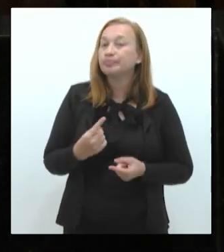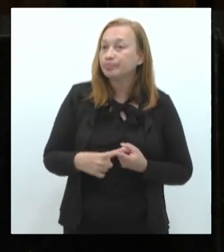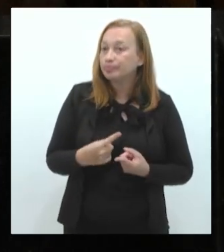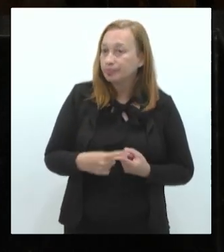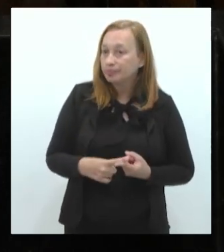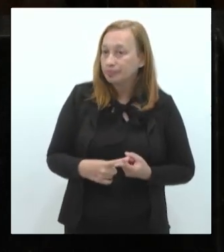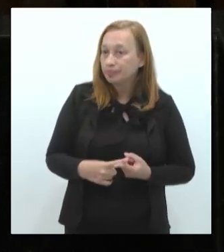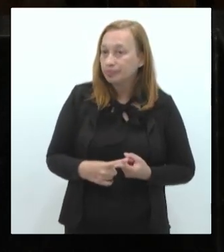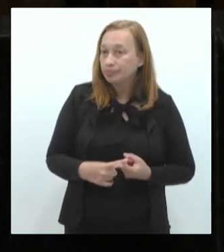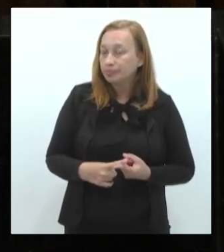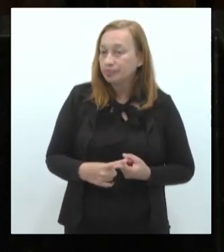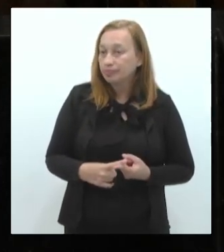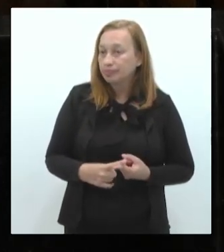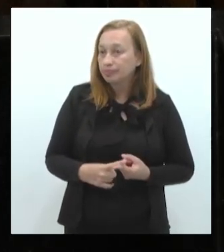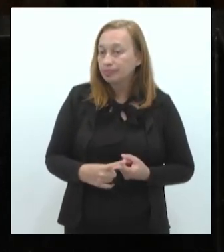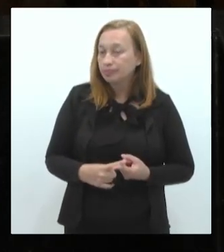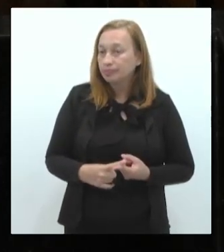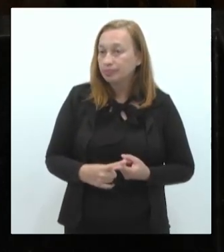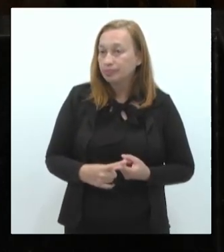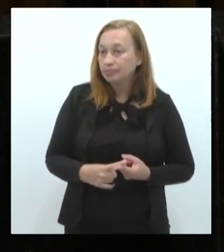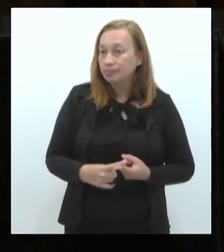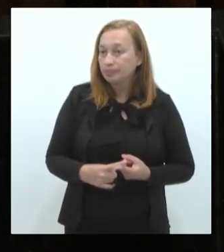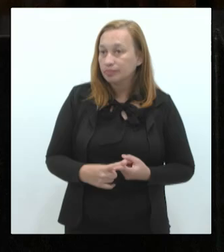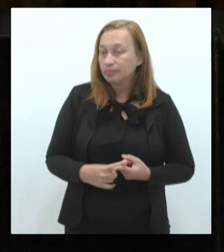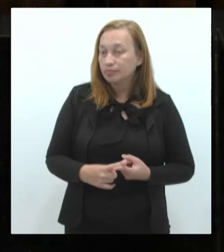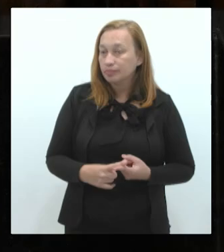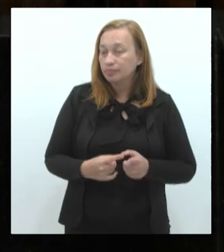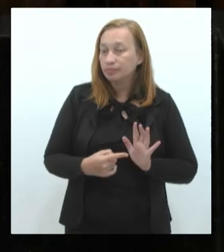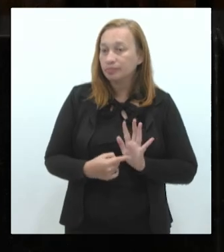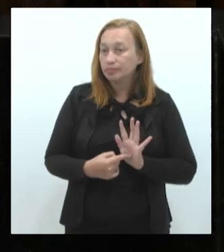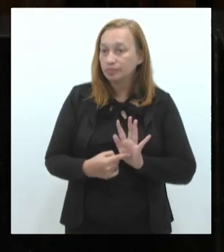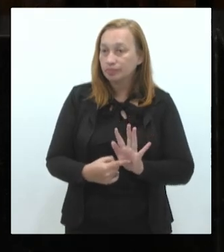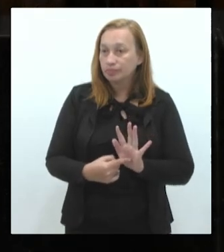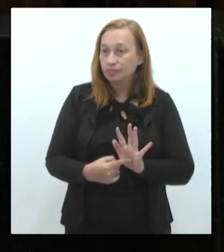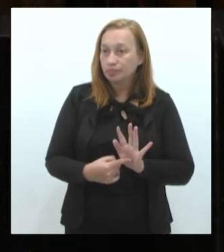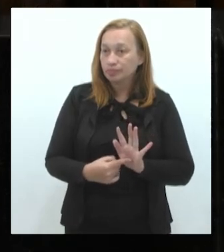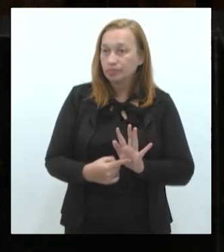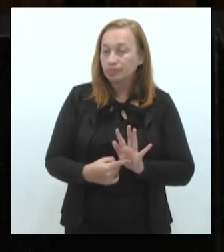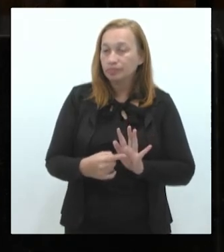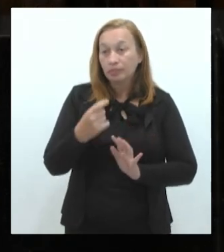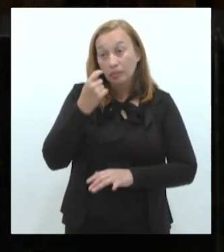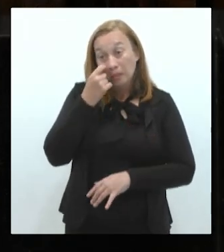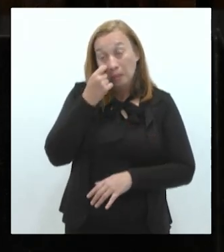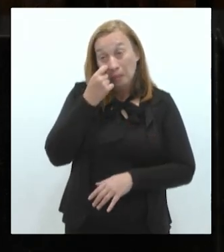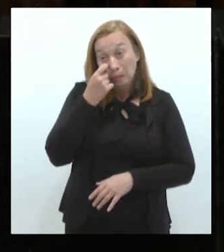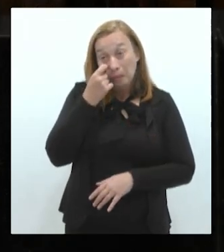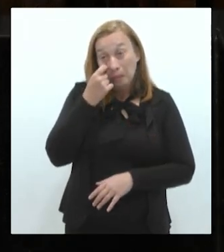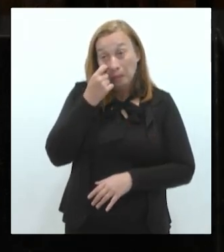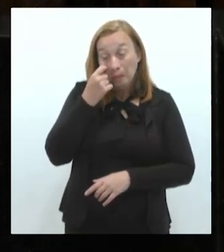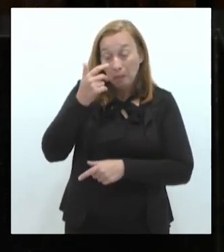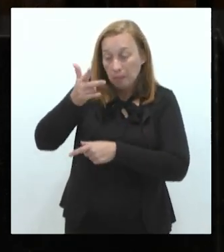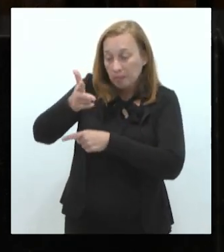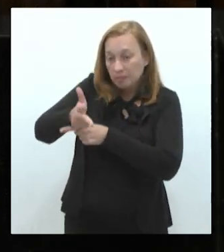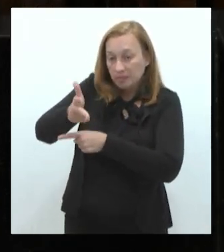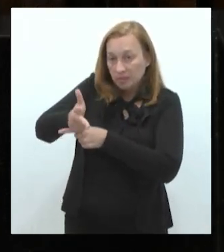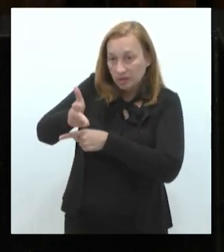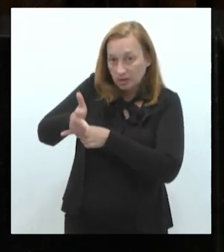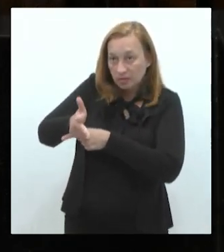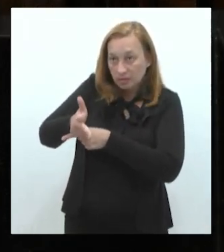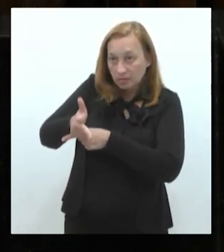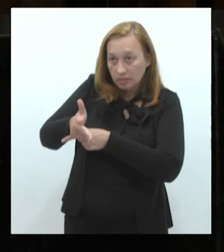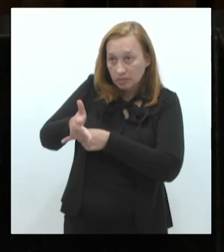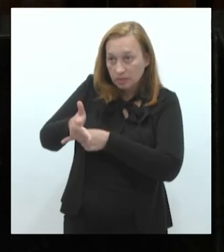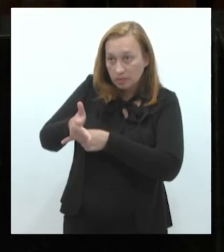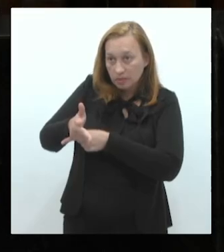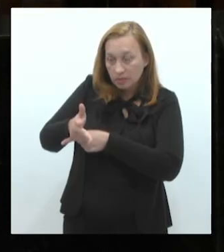a identificação visual, né, que essas câmaras podem produzir através